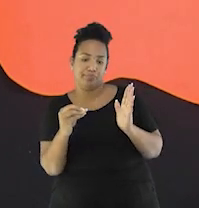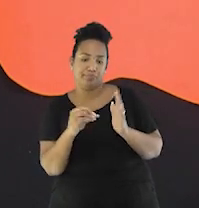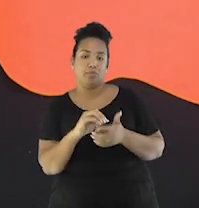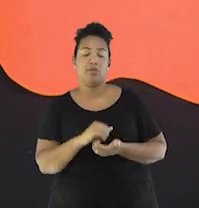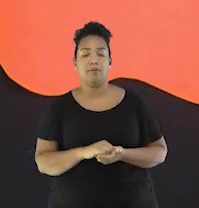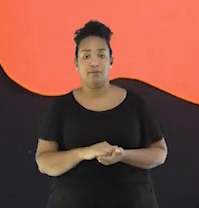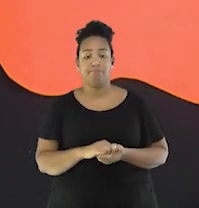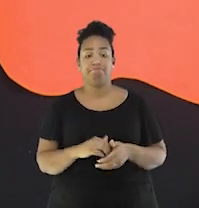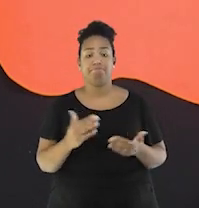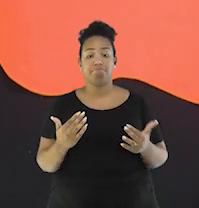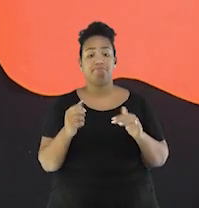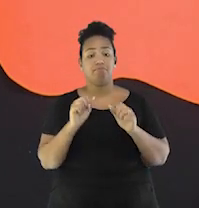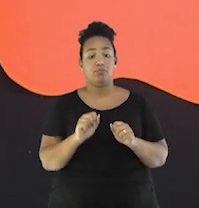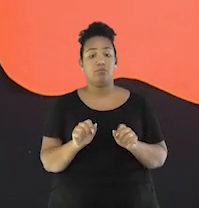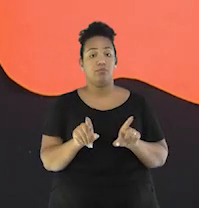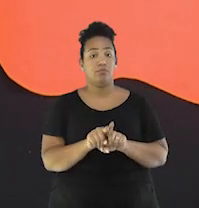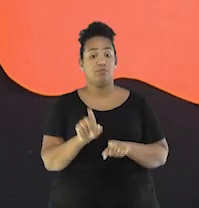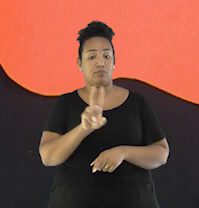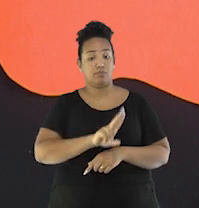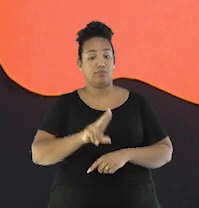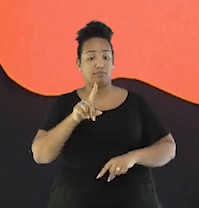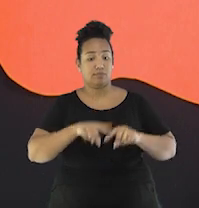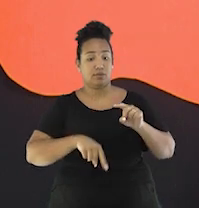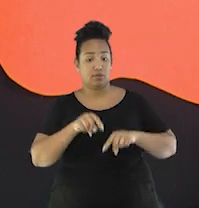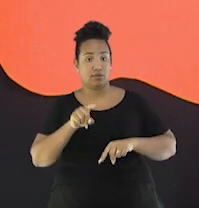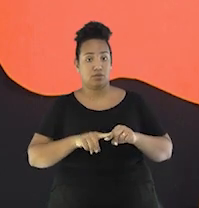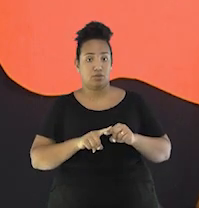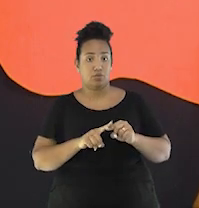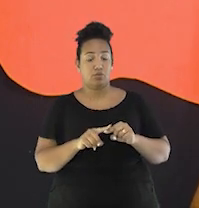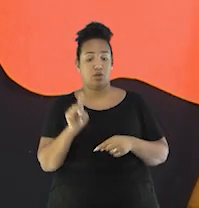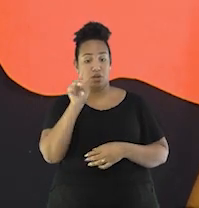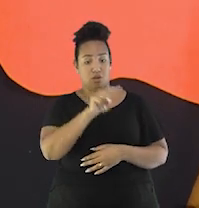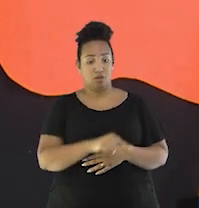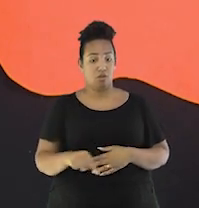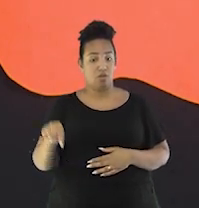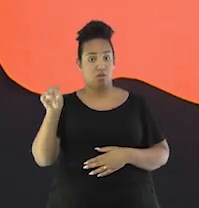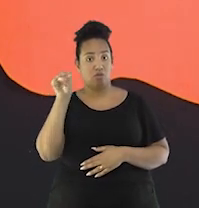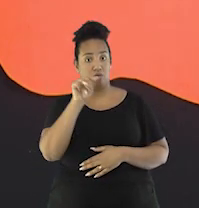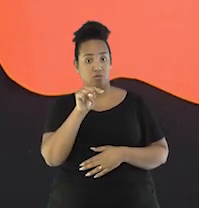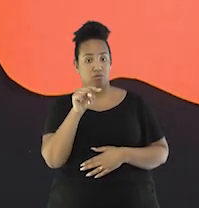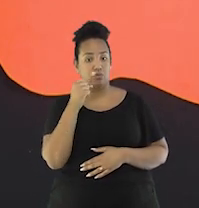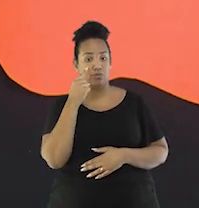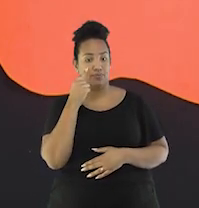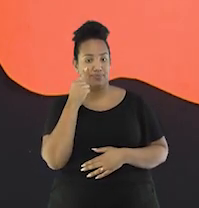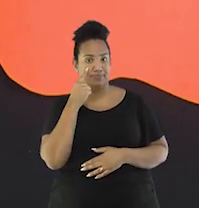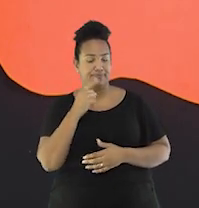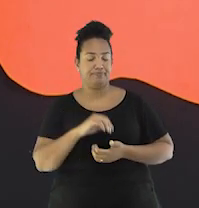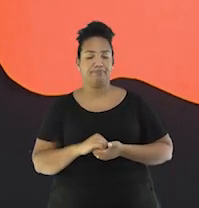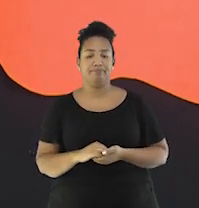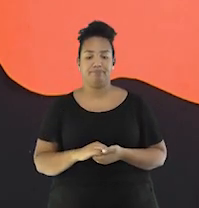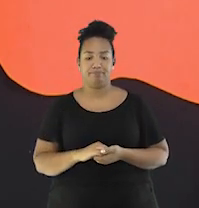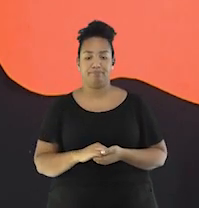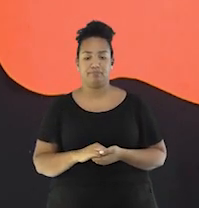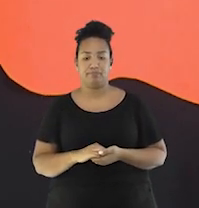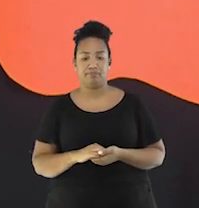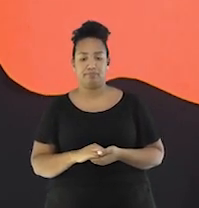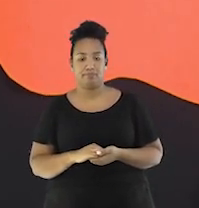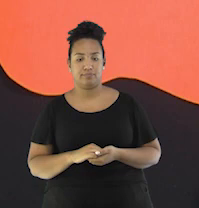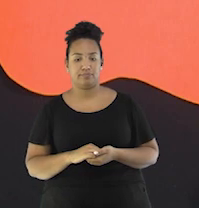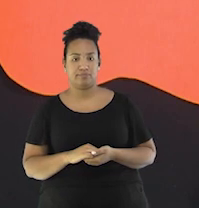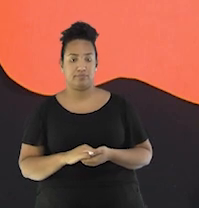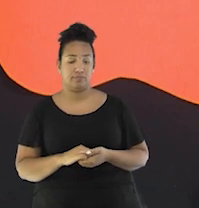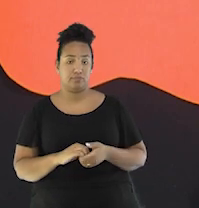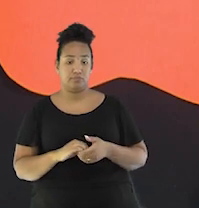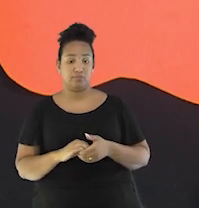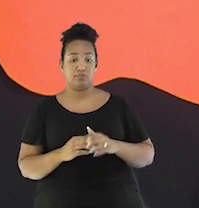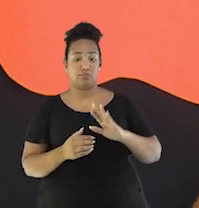objeto redondo para fazer o círculo. A parte de trás, essa daqui, não precisa